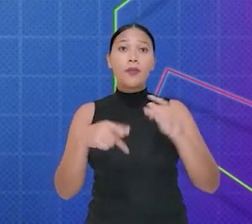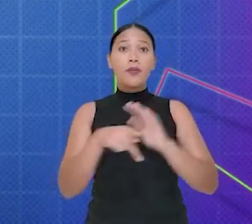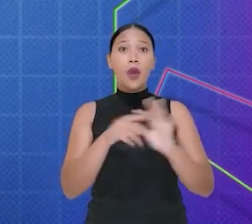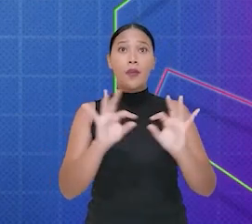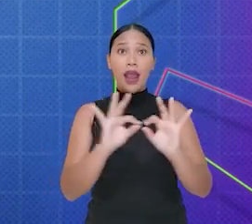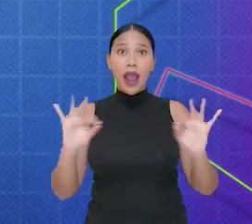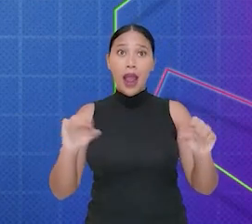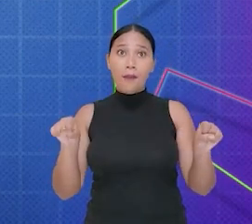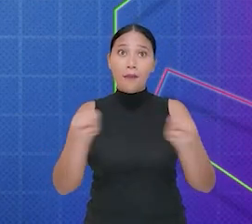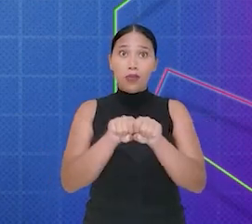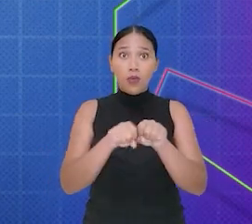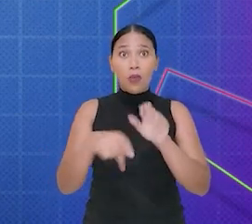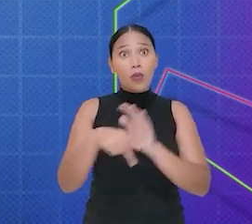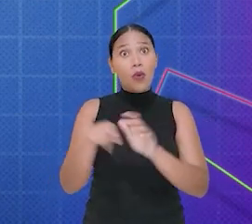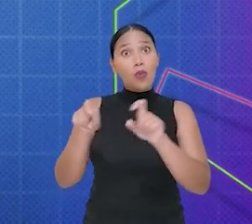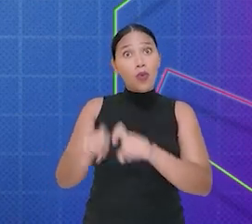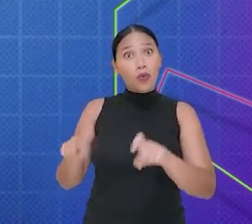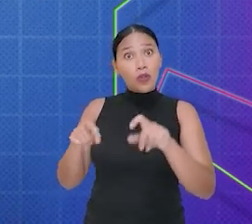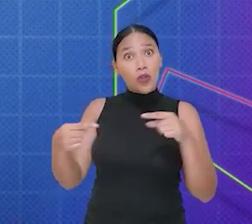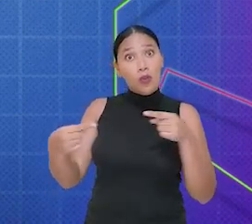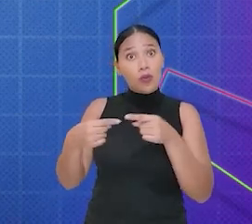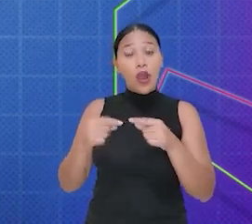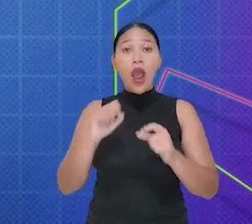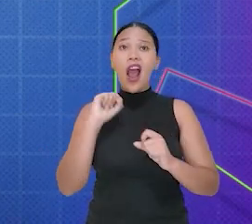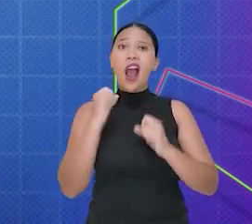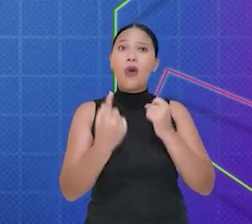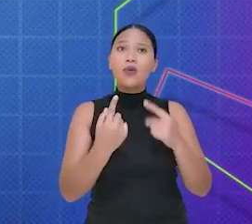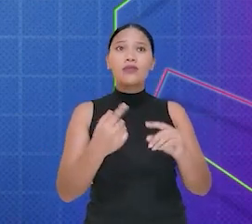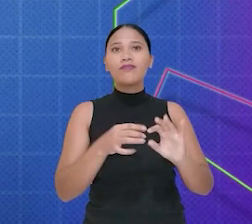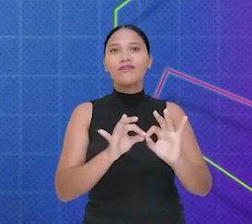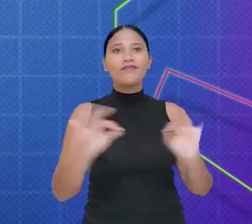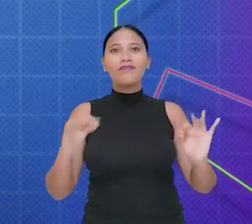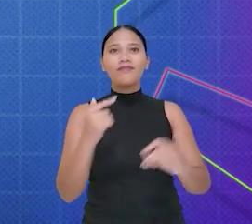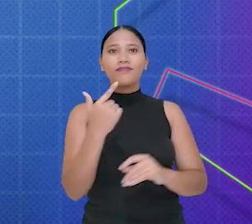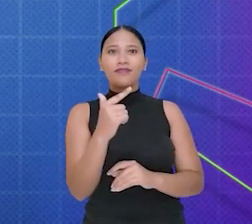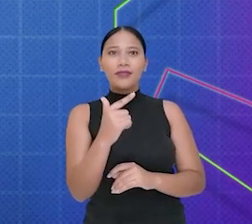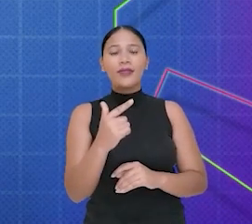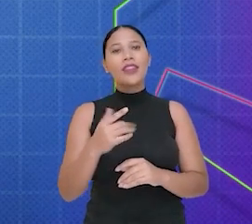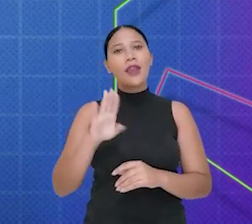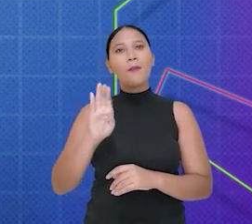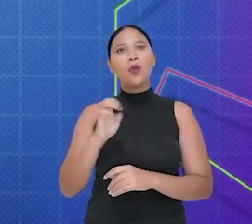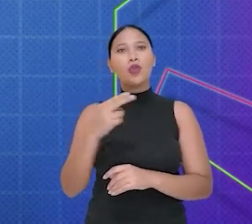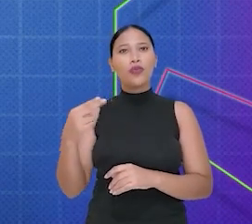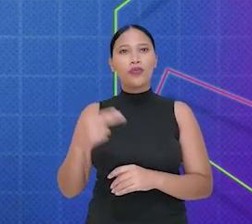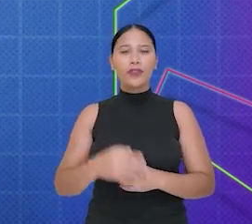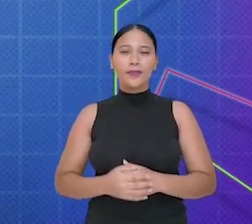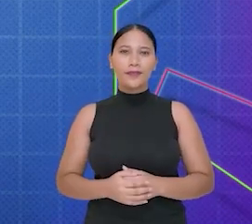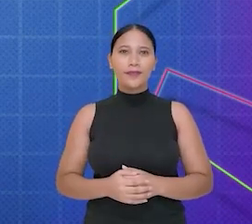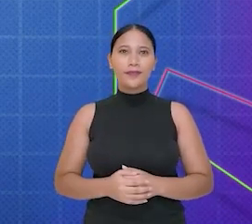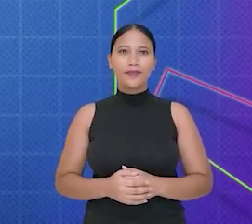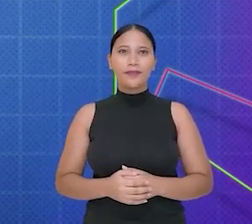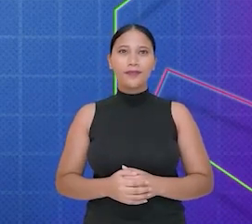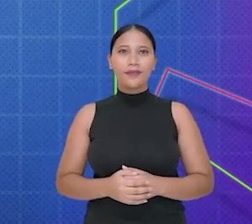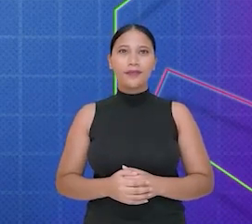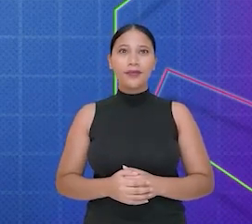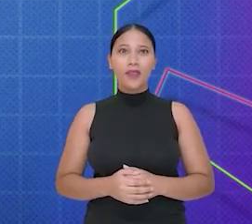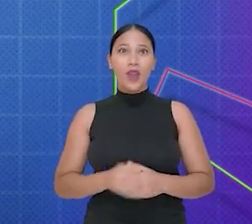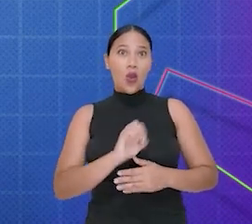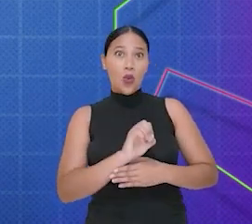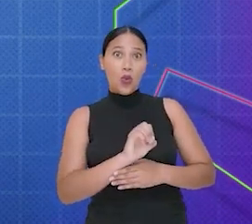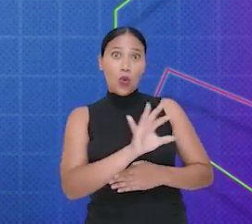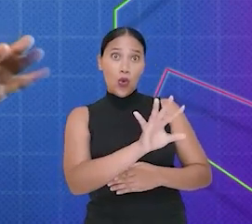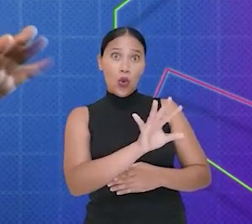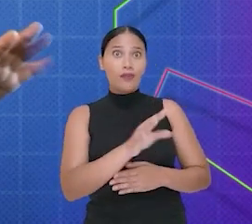alto-falantes são conectados via cabo à placa de som do computador, enquanto outros são sem fio e se conectam via Bluetooth.